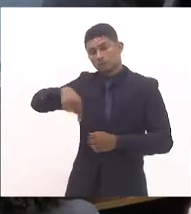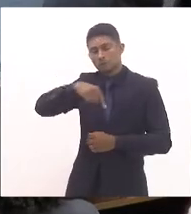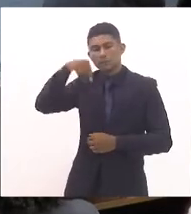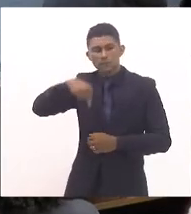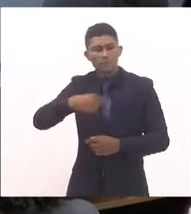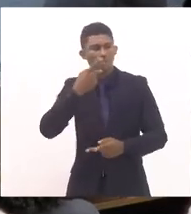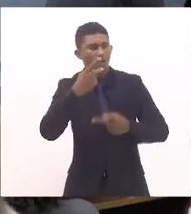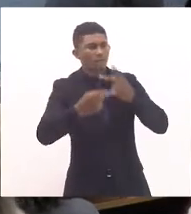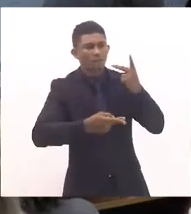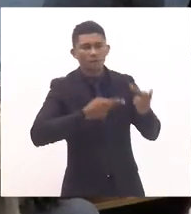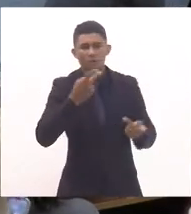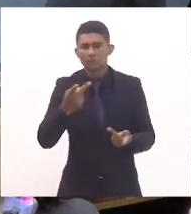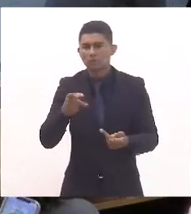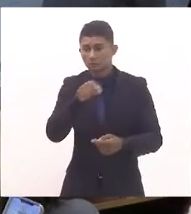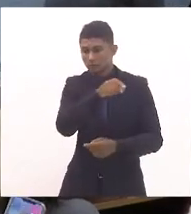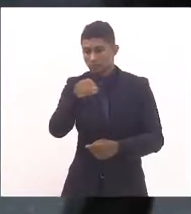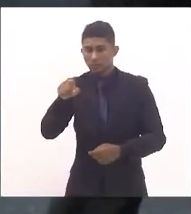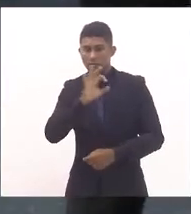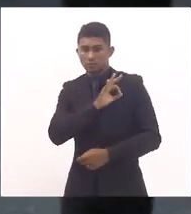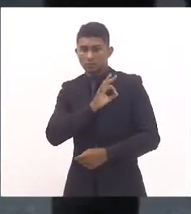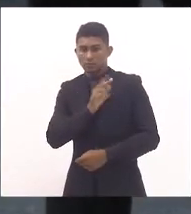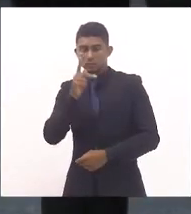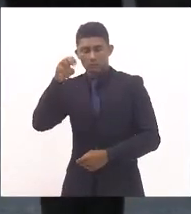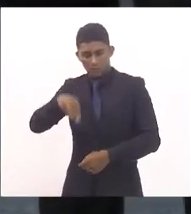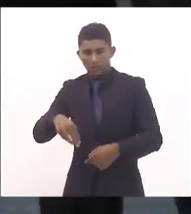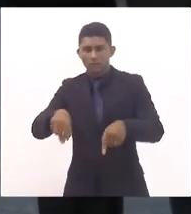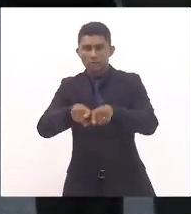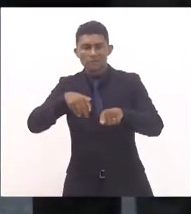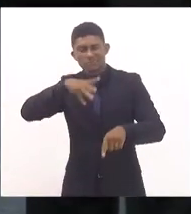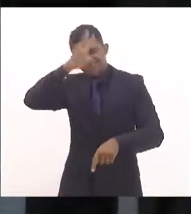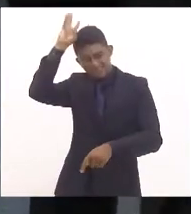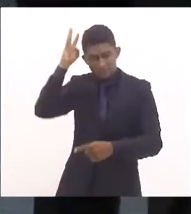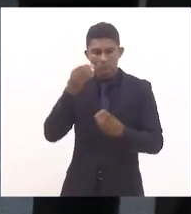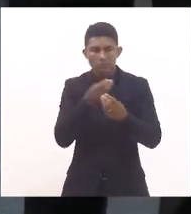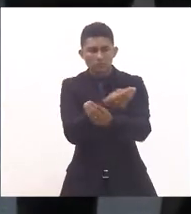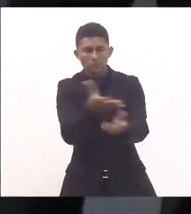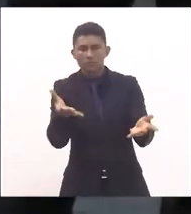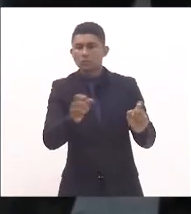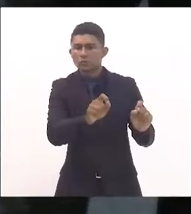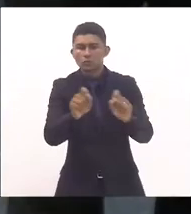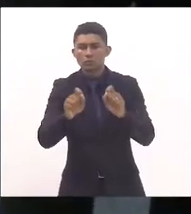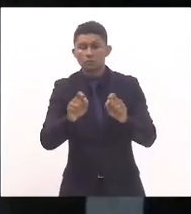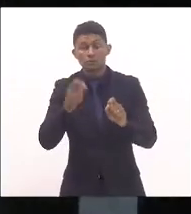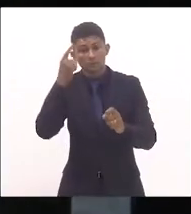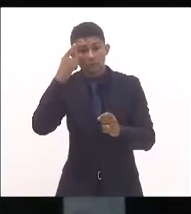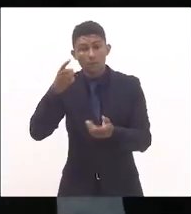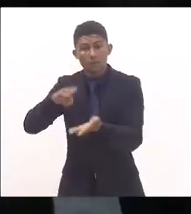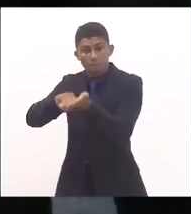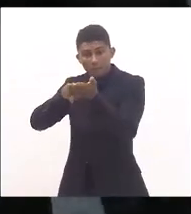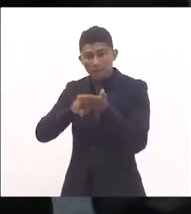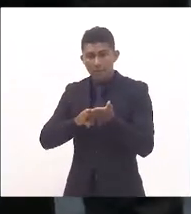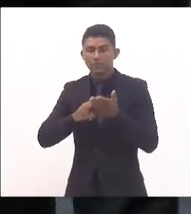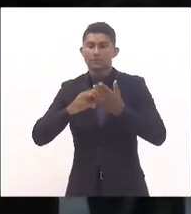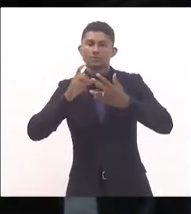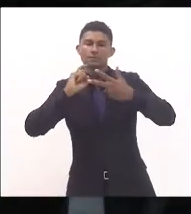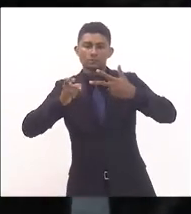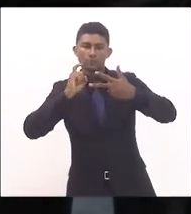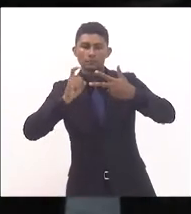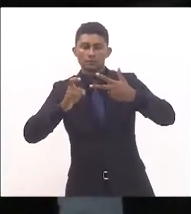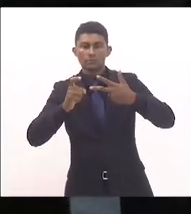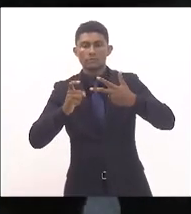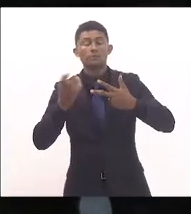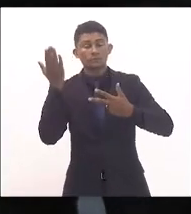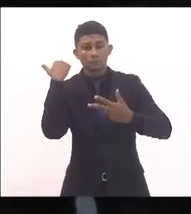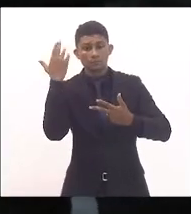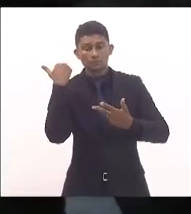que foi concedido à Polícia Militar e ao Corpo de Bombeiros, veio na mensagem do Poder Executivo quando tratou